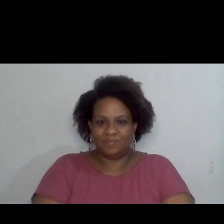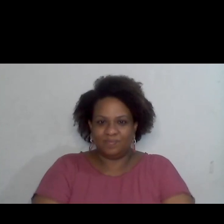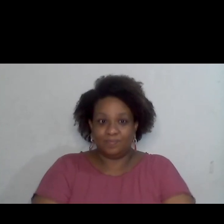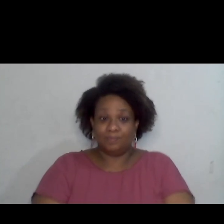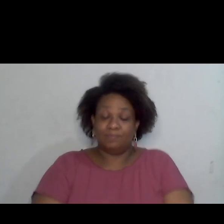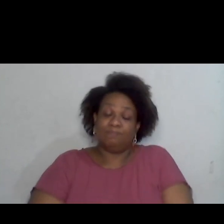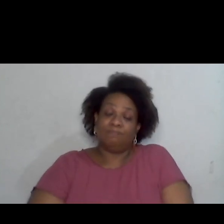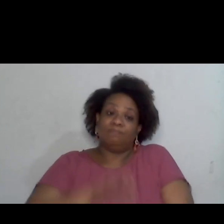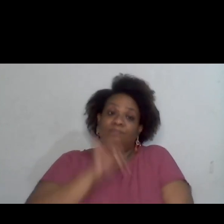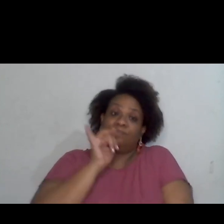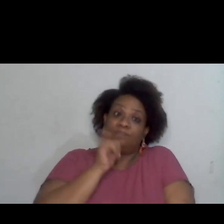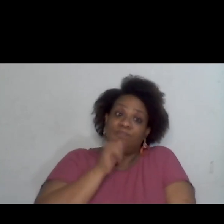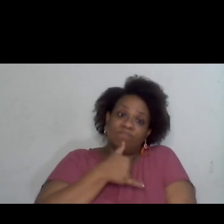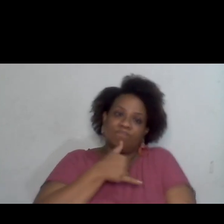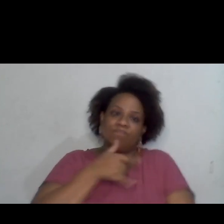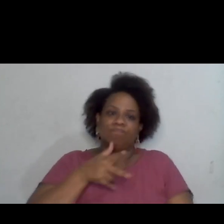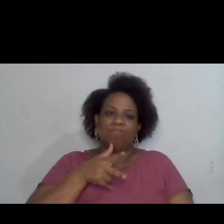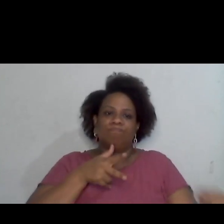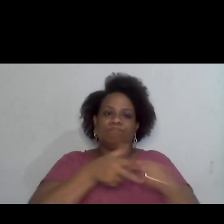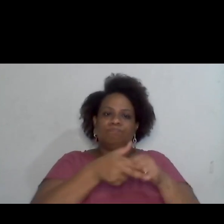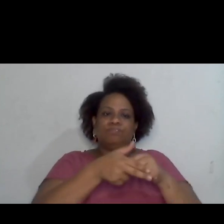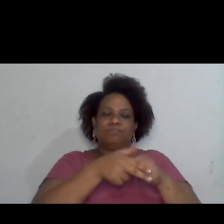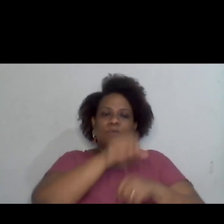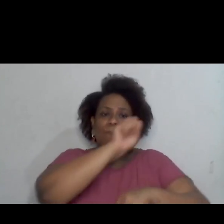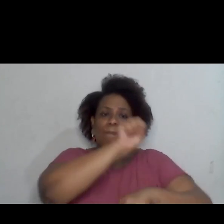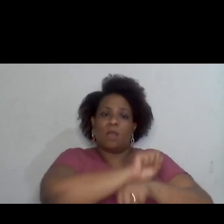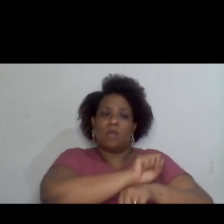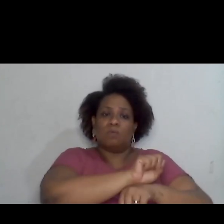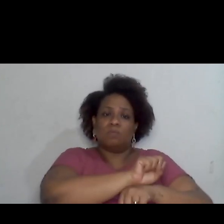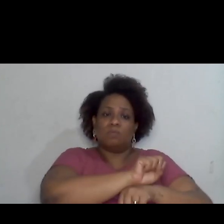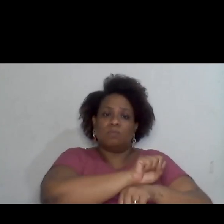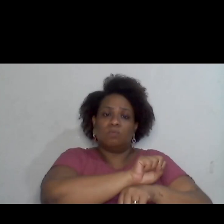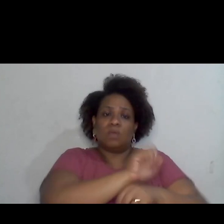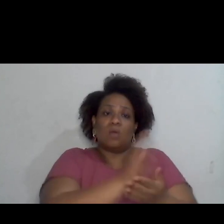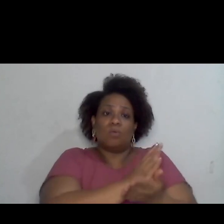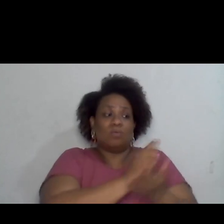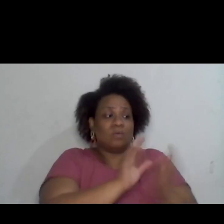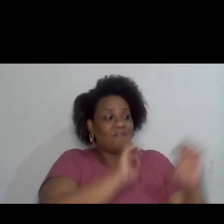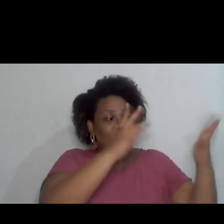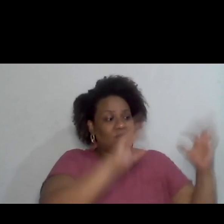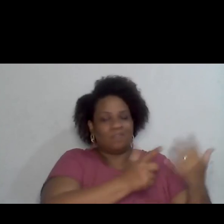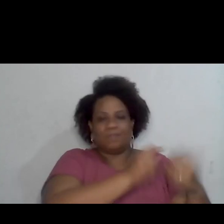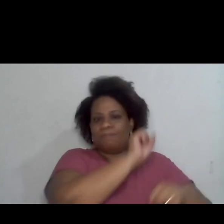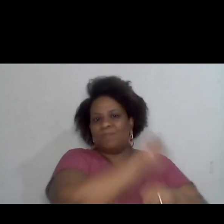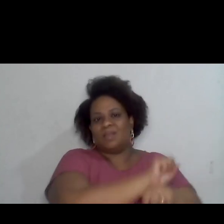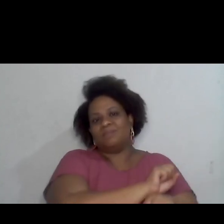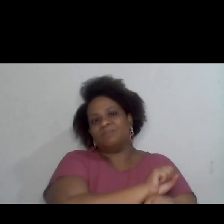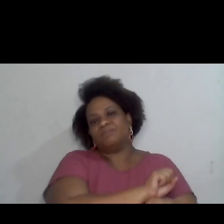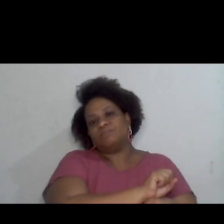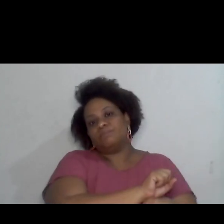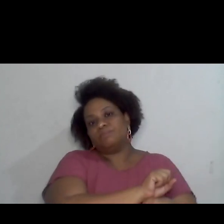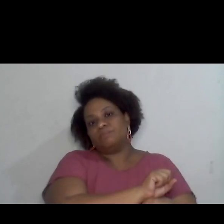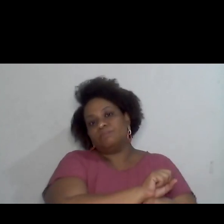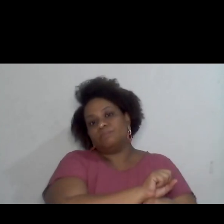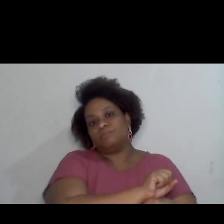infelizmente, a descontinuidade de alguns desses eventos. Porém, como a gente